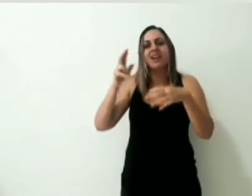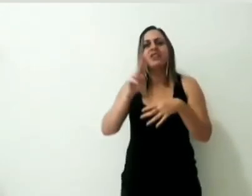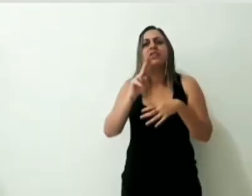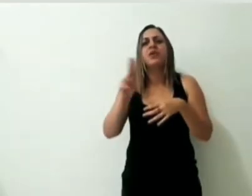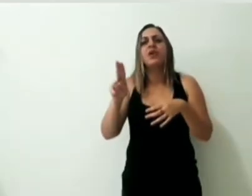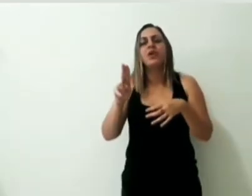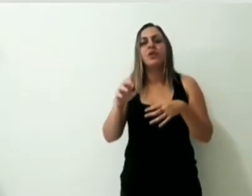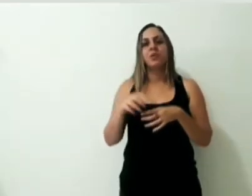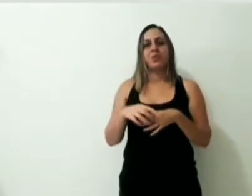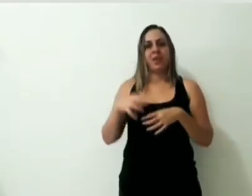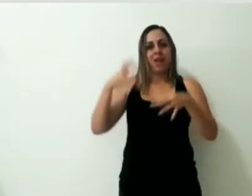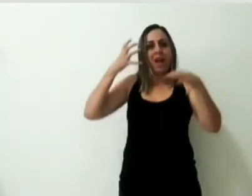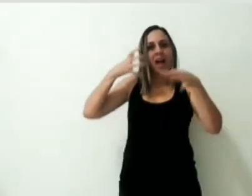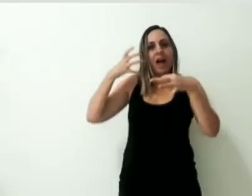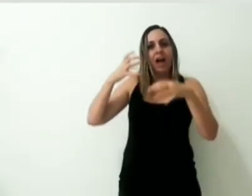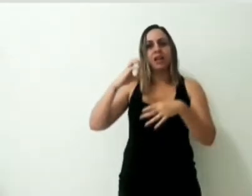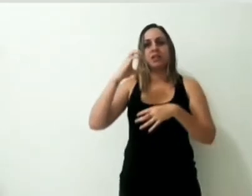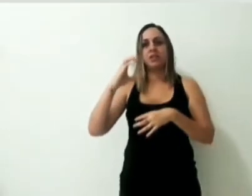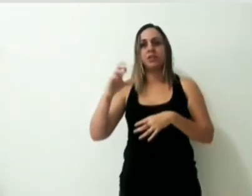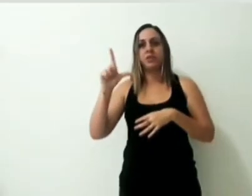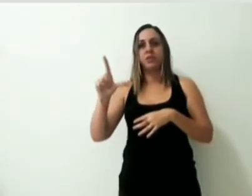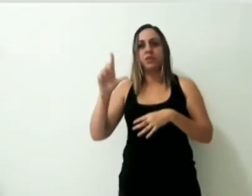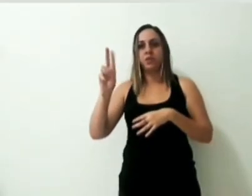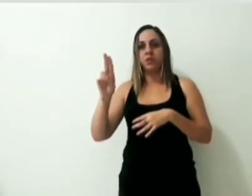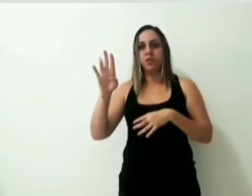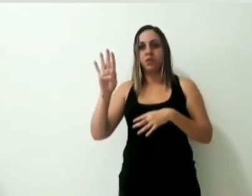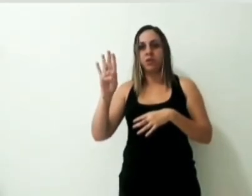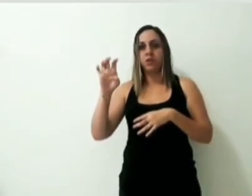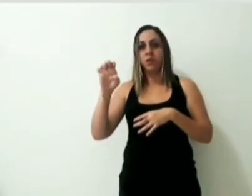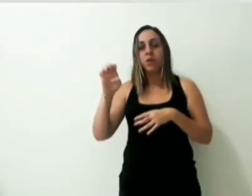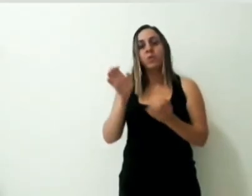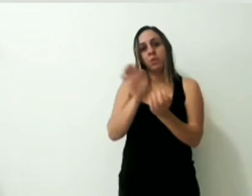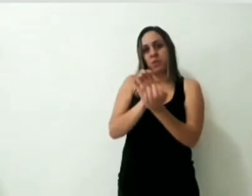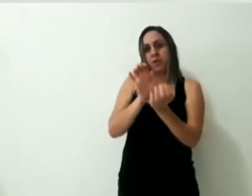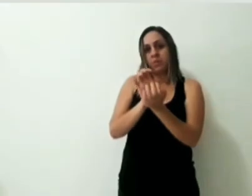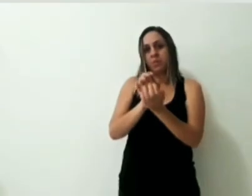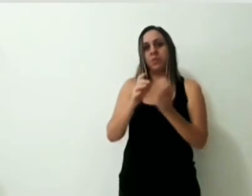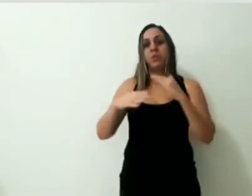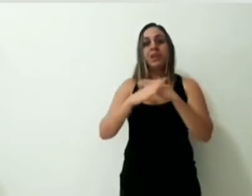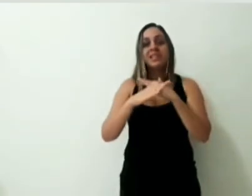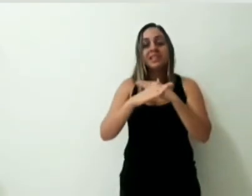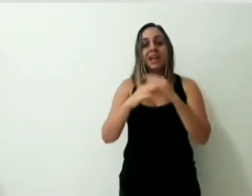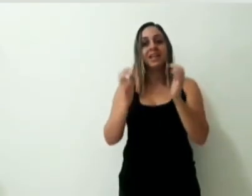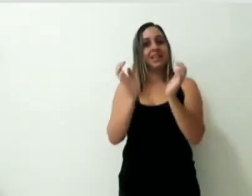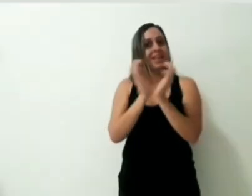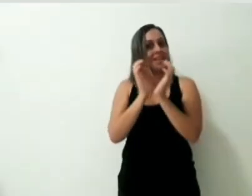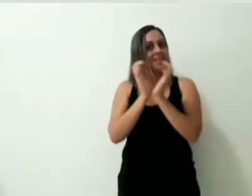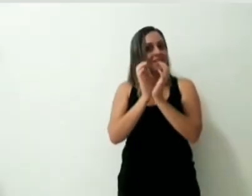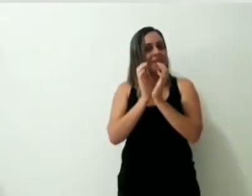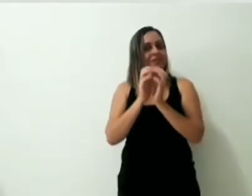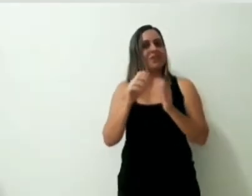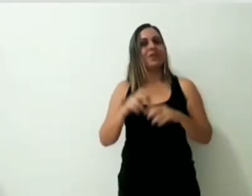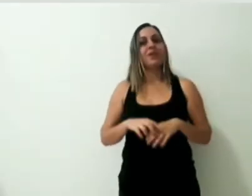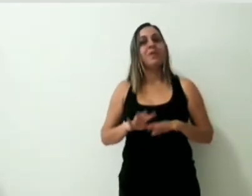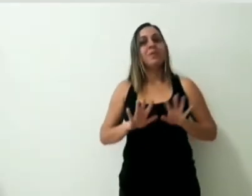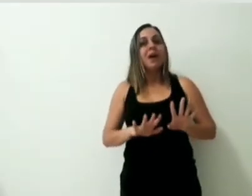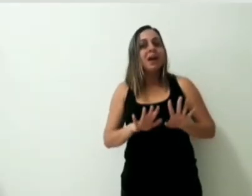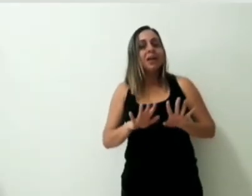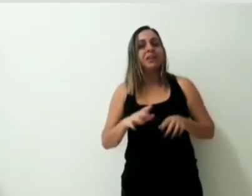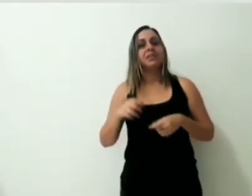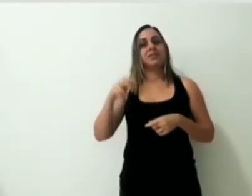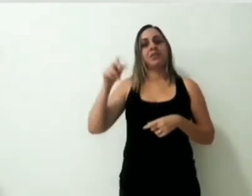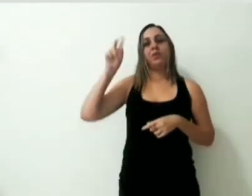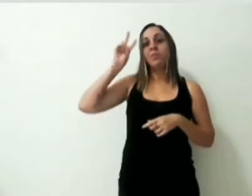em Recife. Então, para a história, a primeira emissora de rádio do Brasil foi a Rádio Clube de